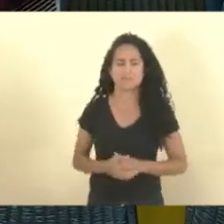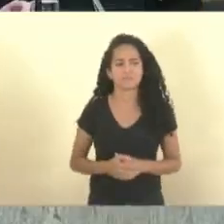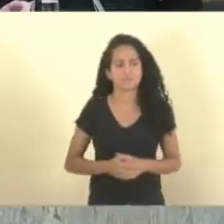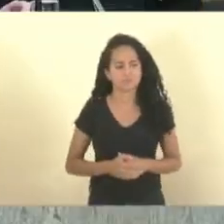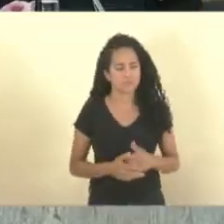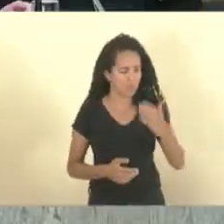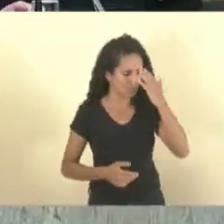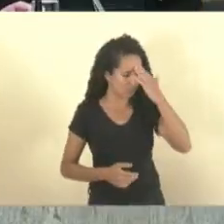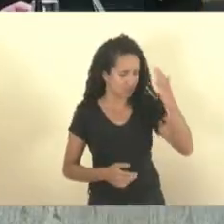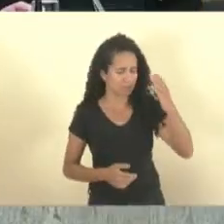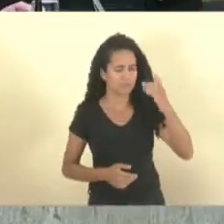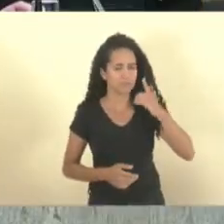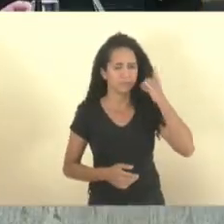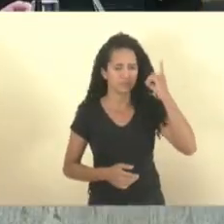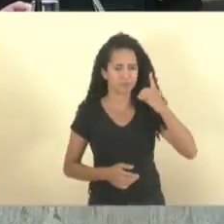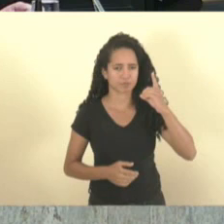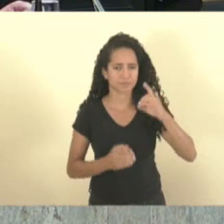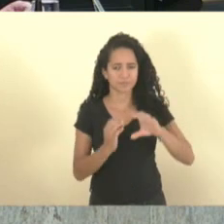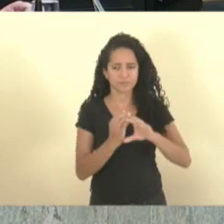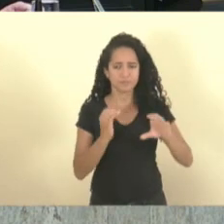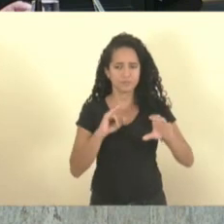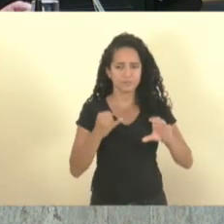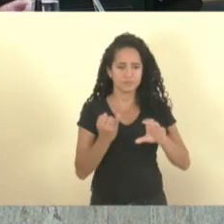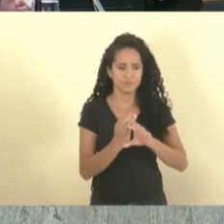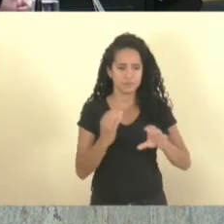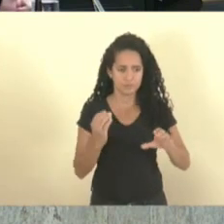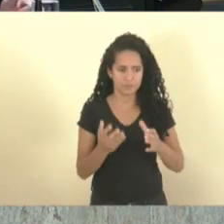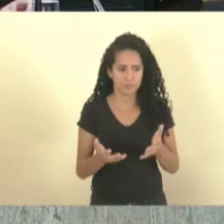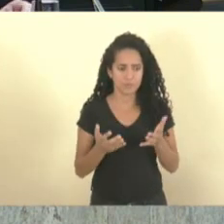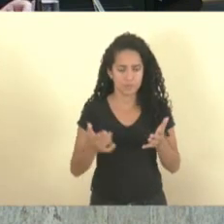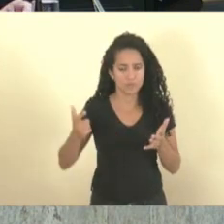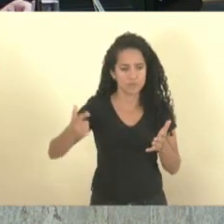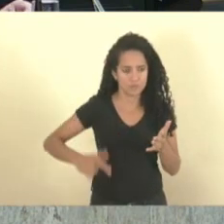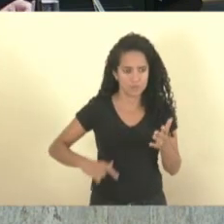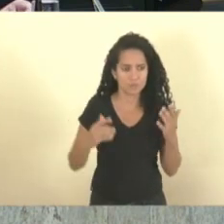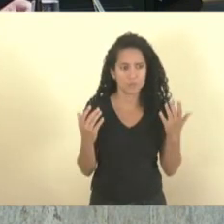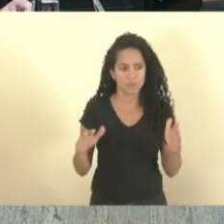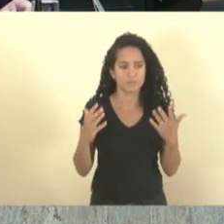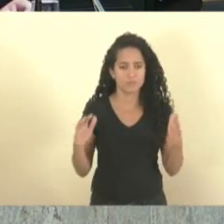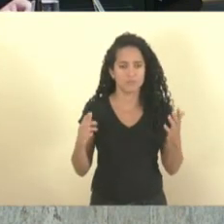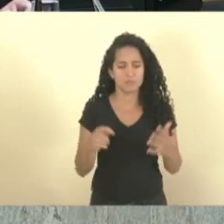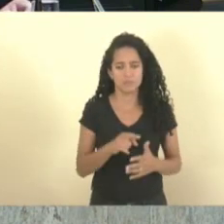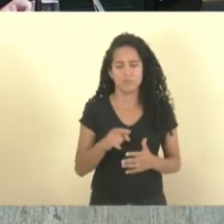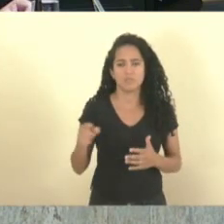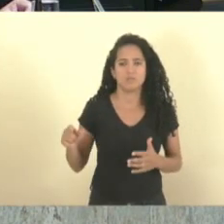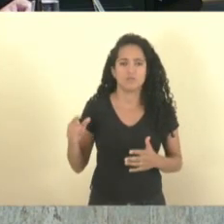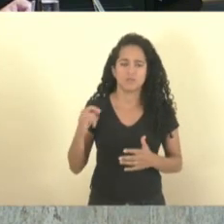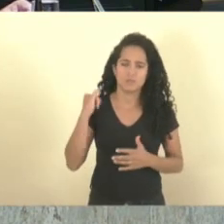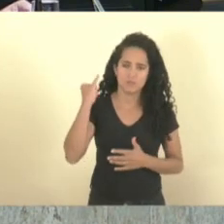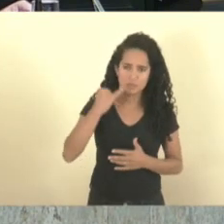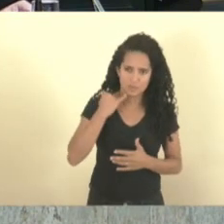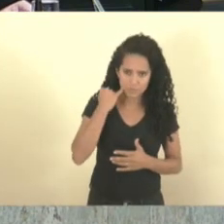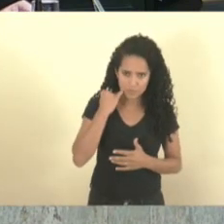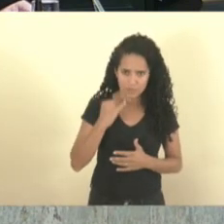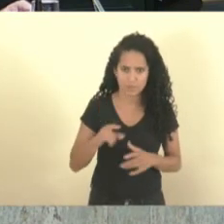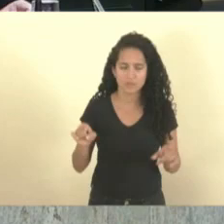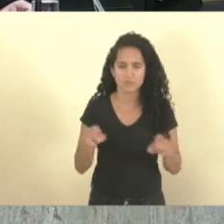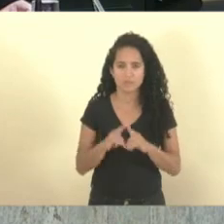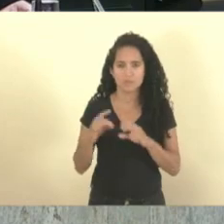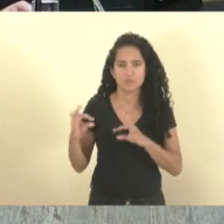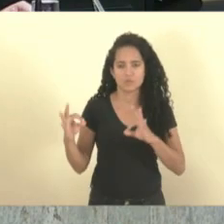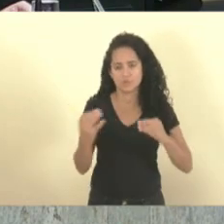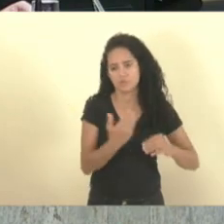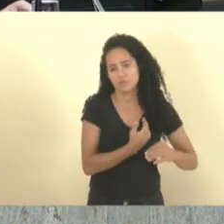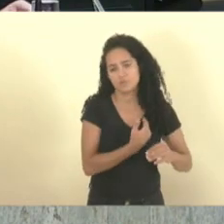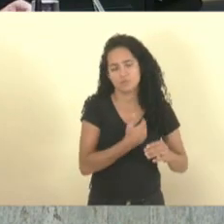Muito obrigado, deputado engenheiro Zé Esmeraldo. Quero mais uma vez parabenizar a nossa deputada Janete Sá e todos os nossos